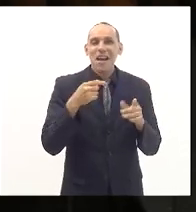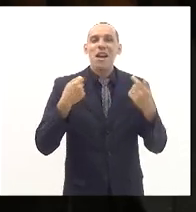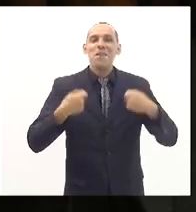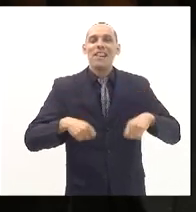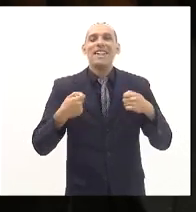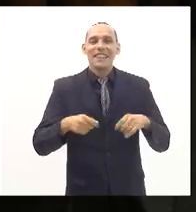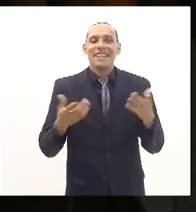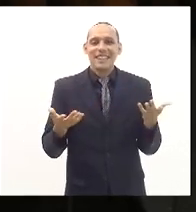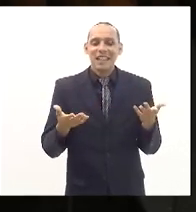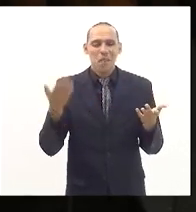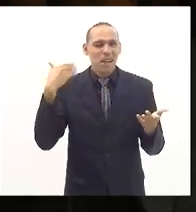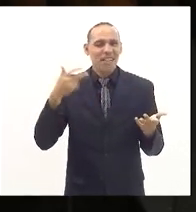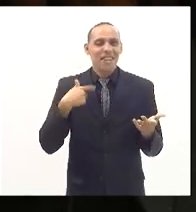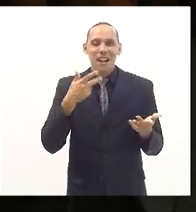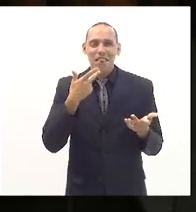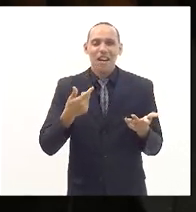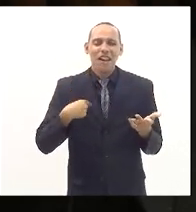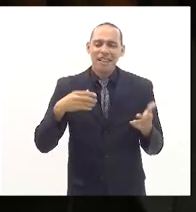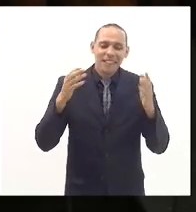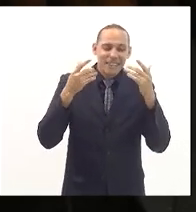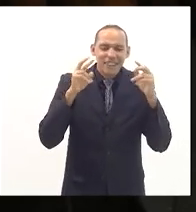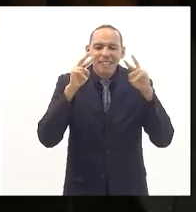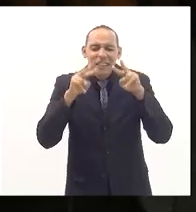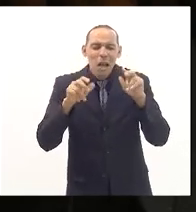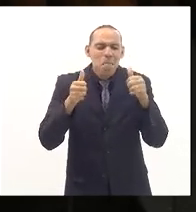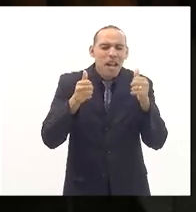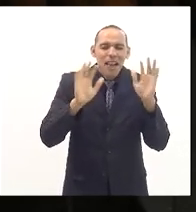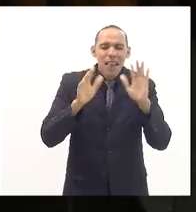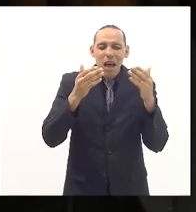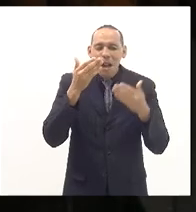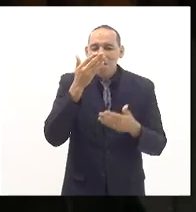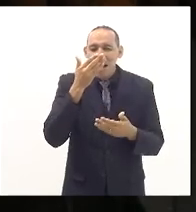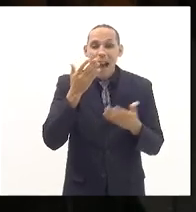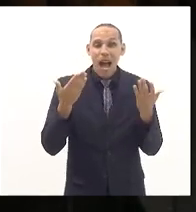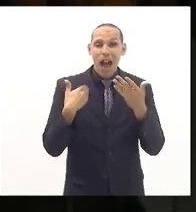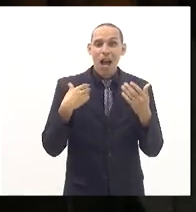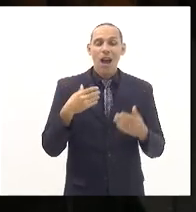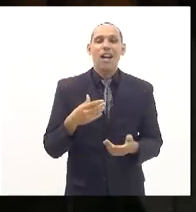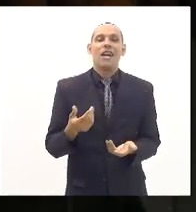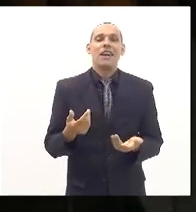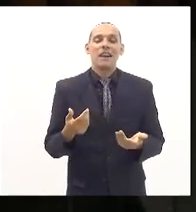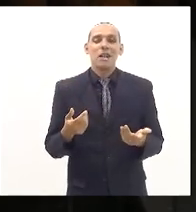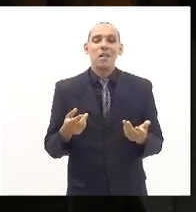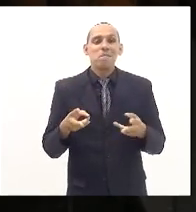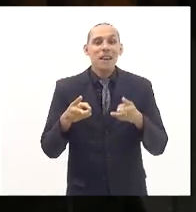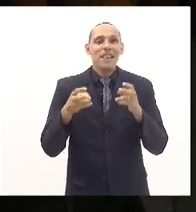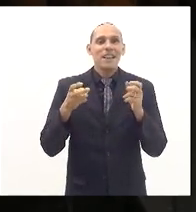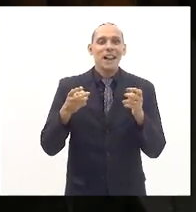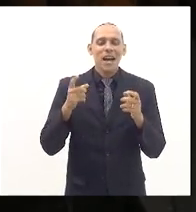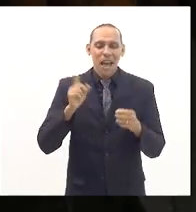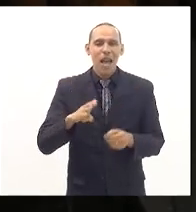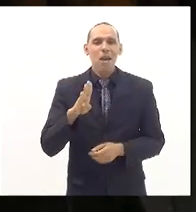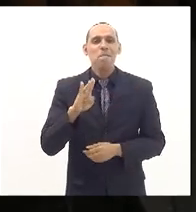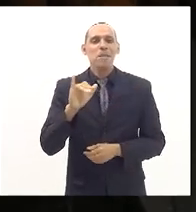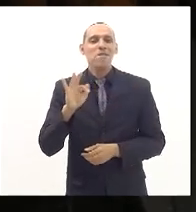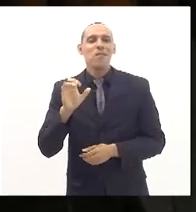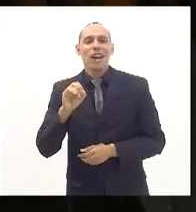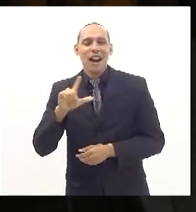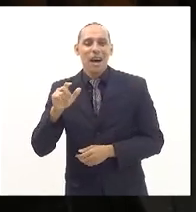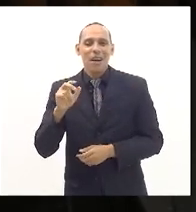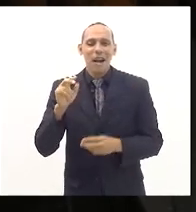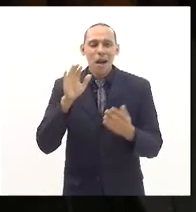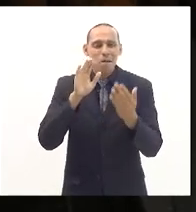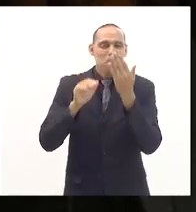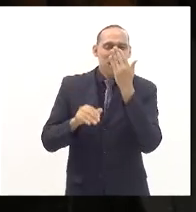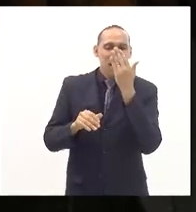Providência porque antigamente eu dizia que eu não enxergava muito bem de perto agora tô começando a chegar com O que é uma questão é bifocal mas eu sei que